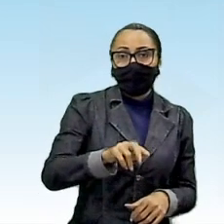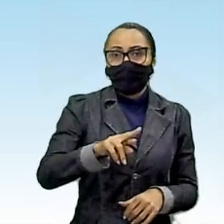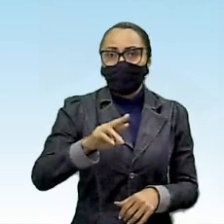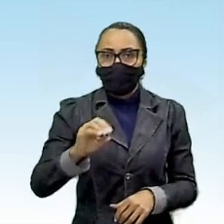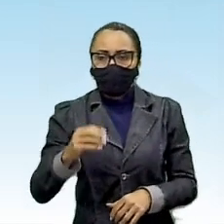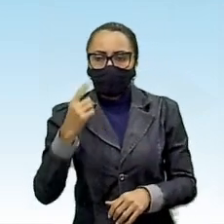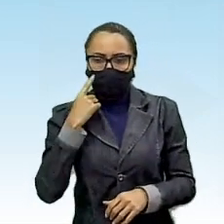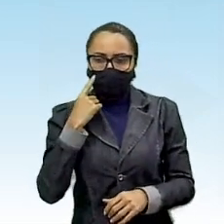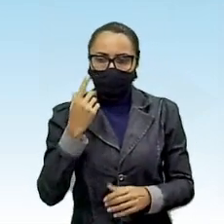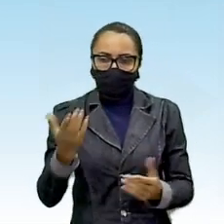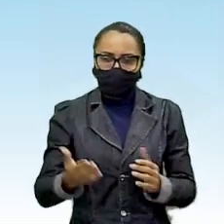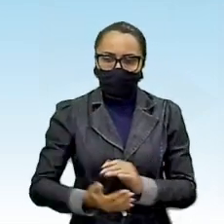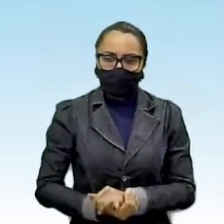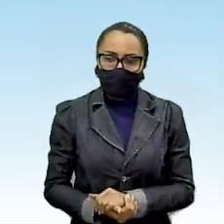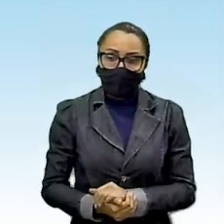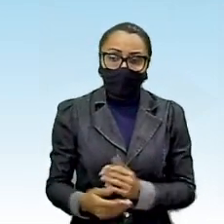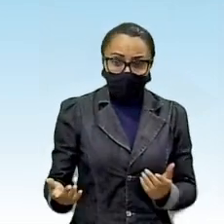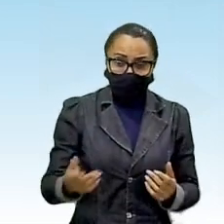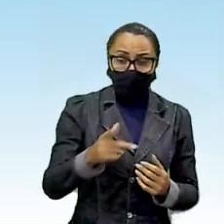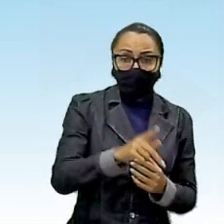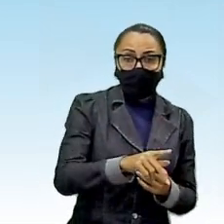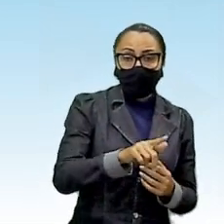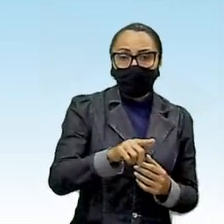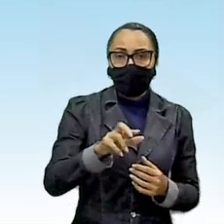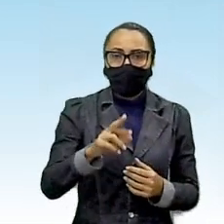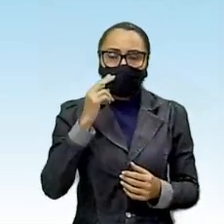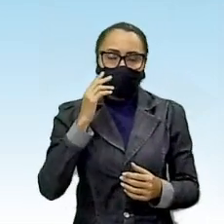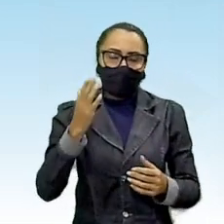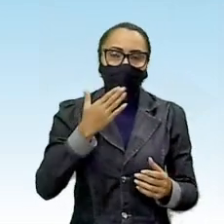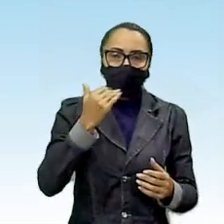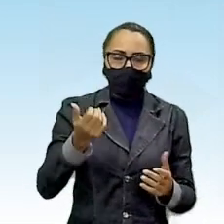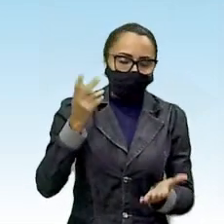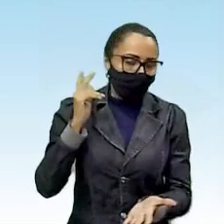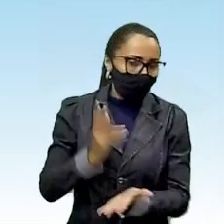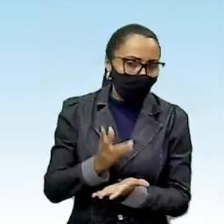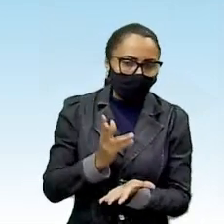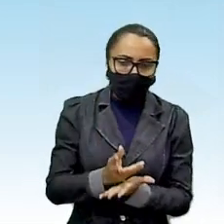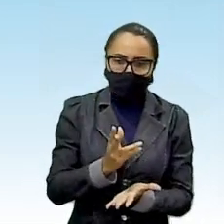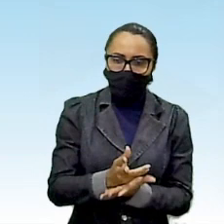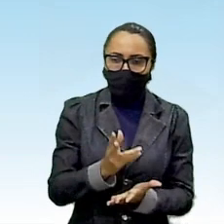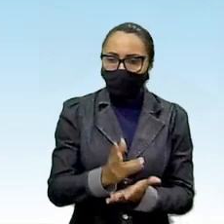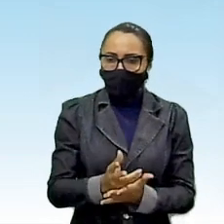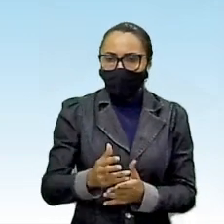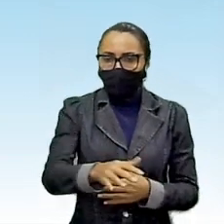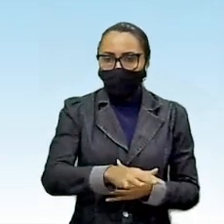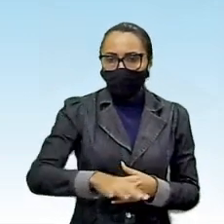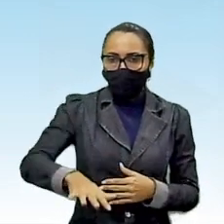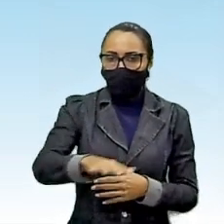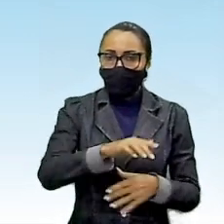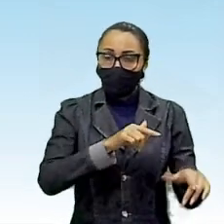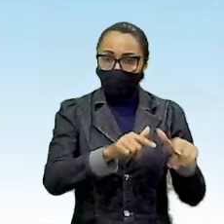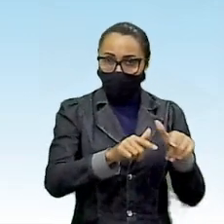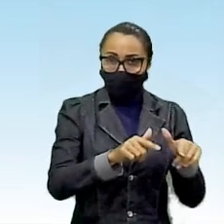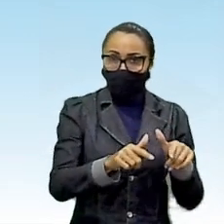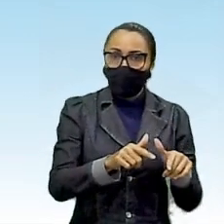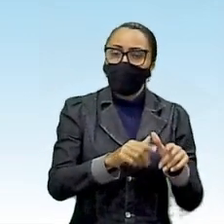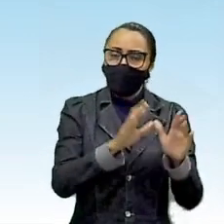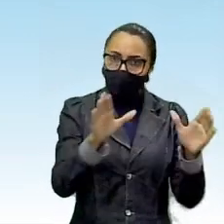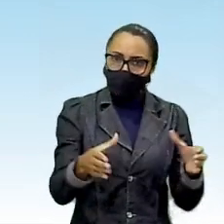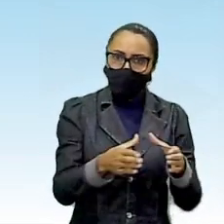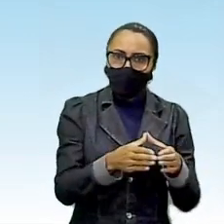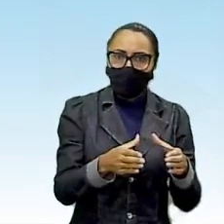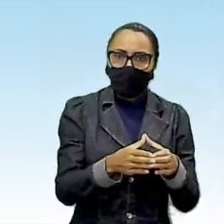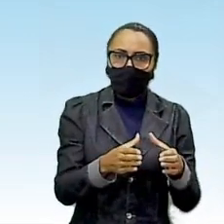Então, esse PGR, né, ele visa a melhoria contínua das condições da exposição dos trabalhadores por meio